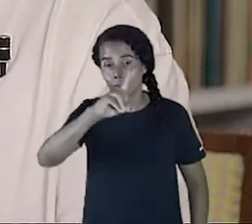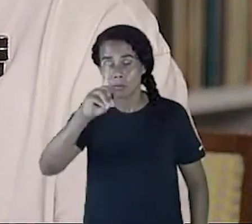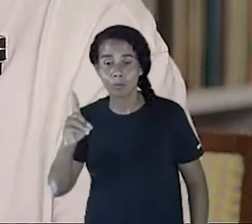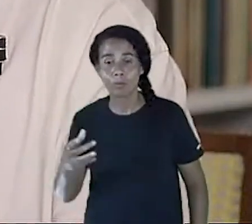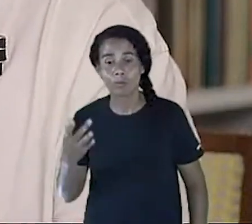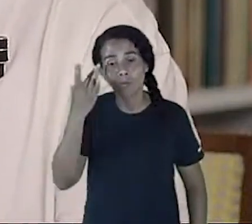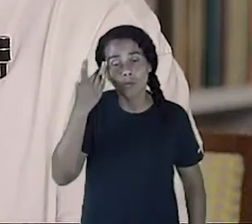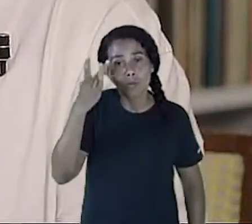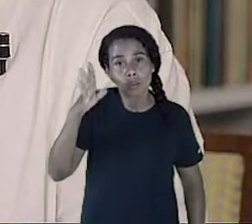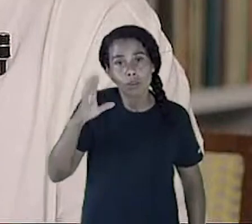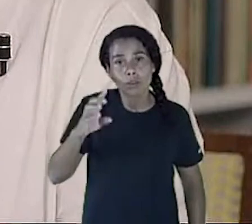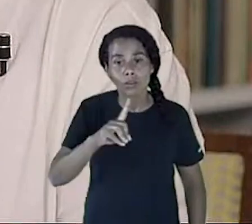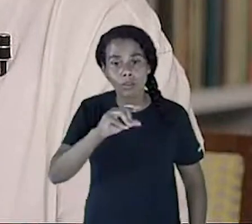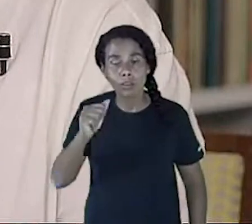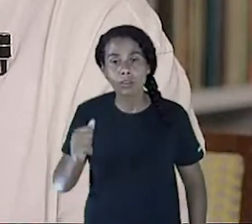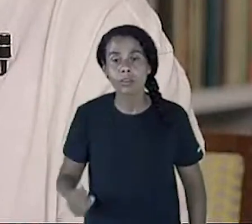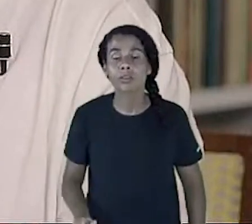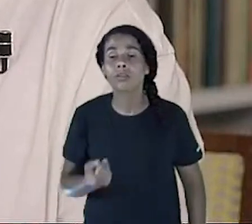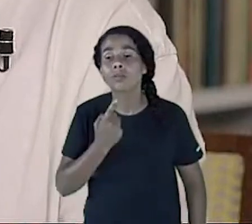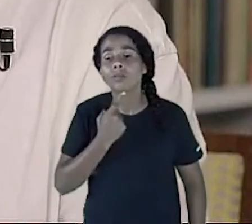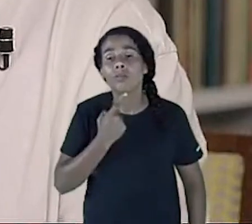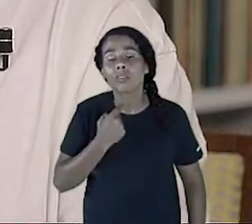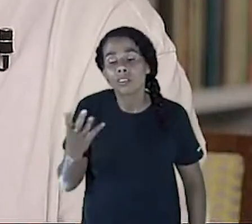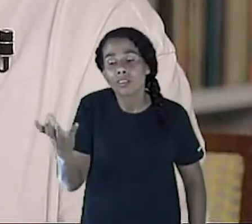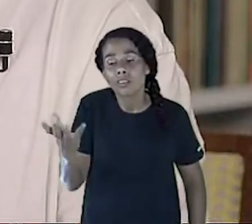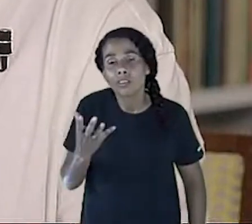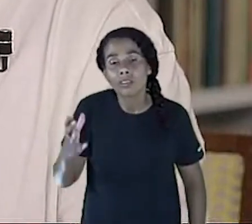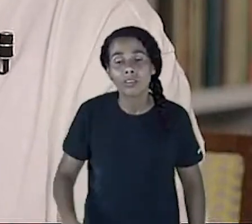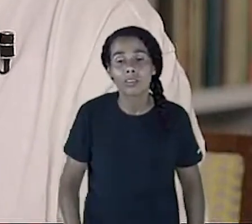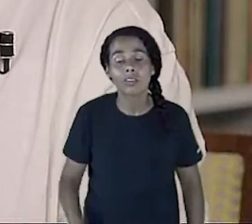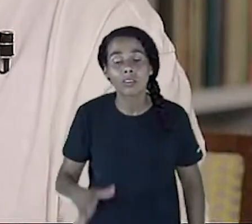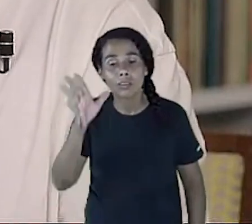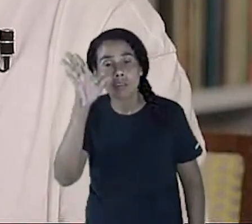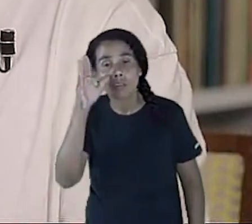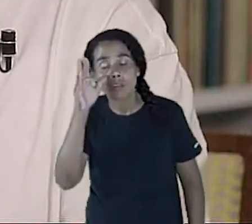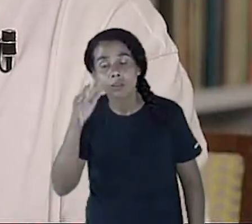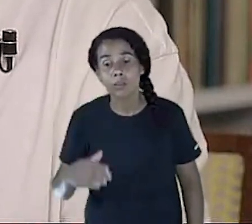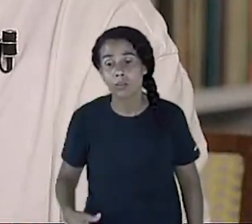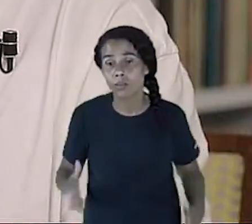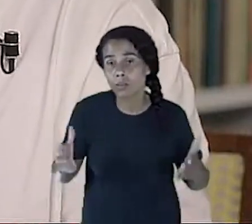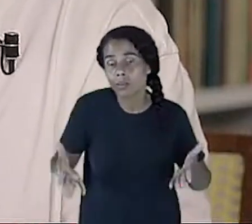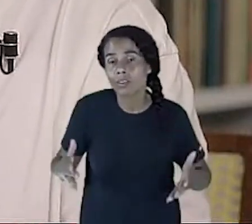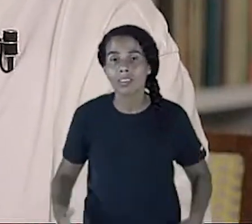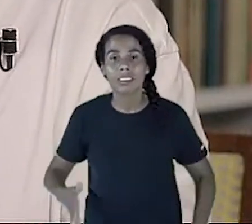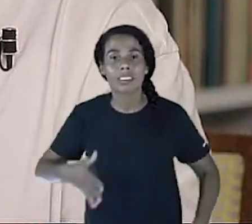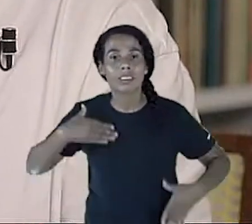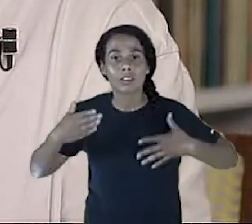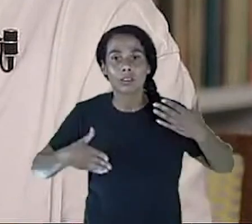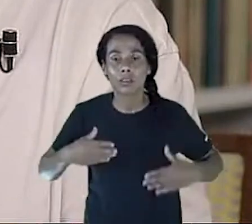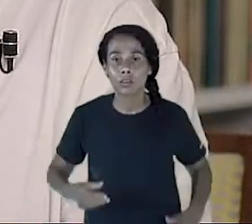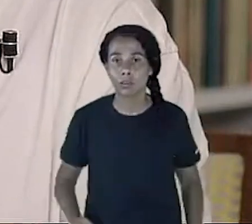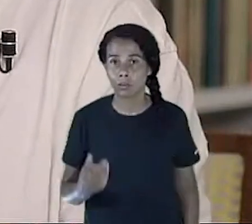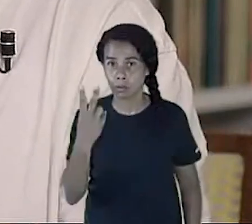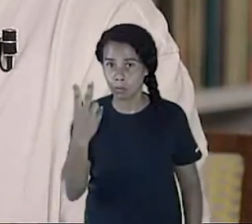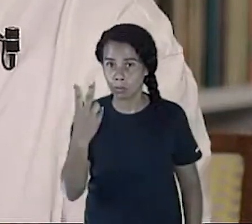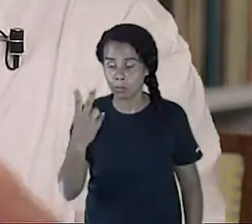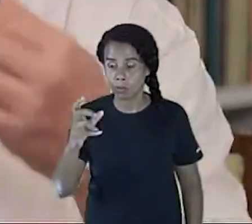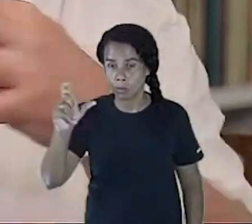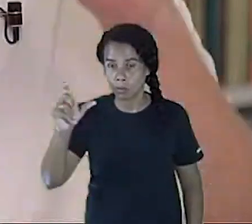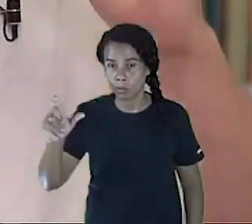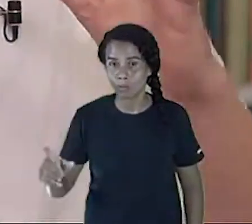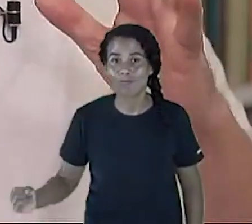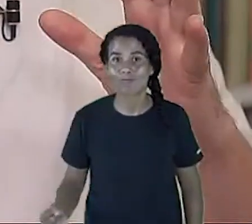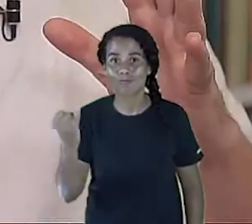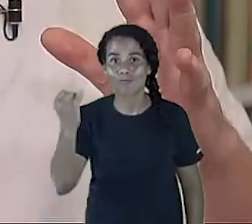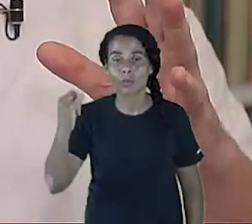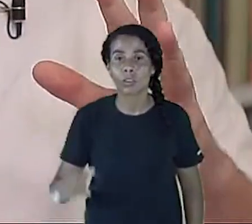de livros. Hoje a gente tem a alegria da presença conosco do Gilberto Gil e Bené Fonteles, que